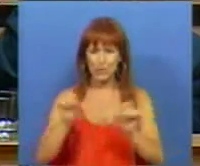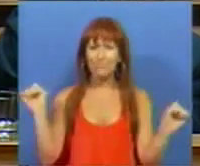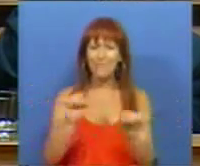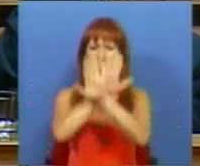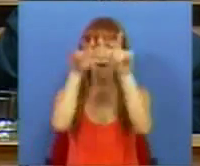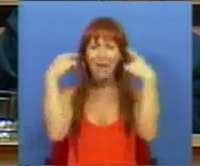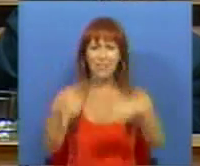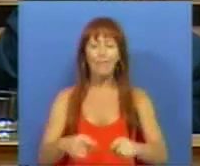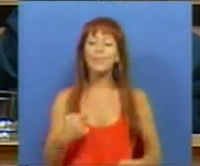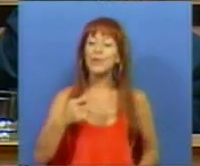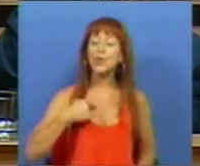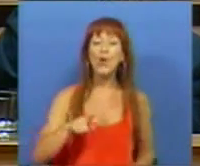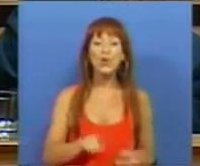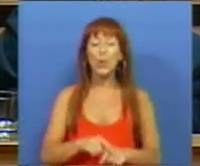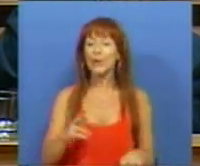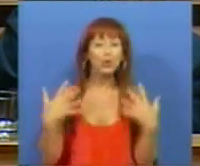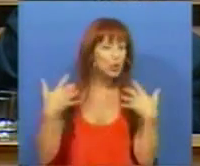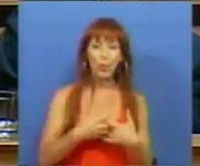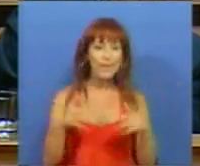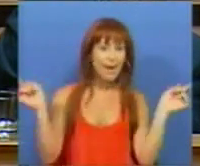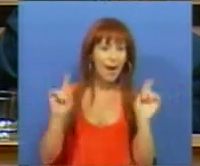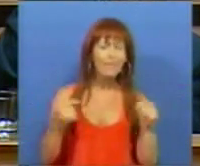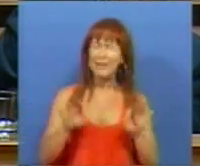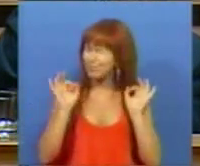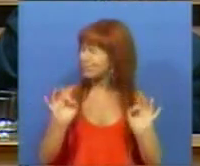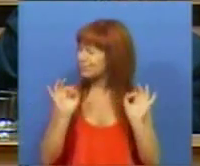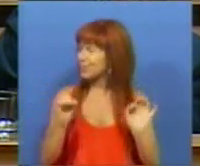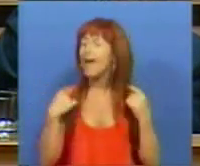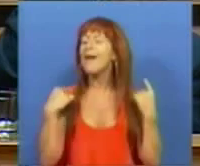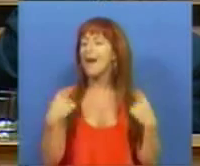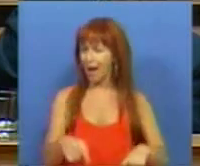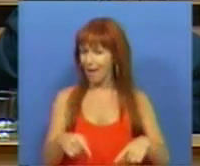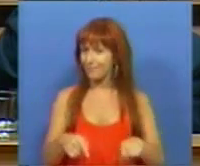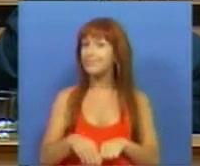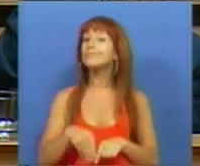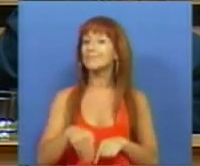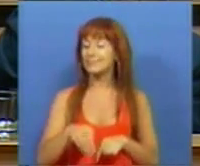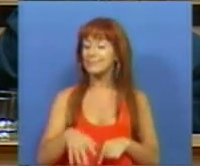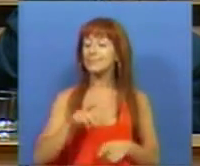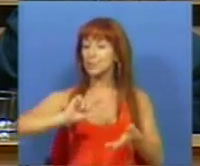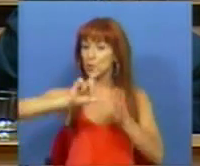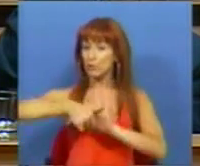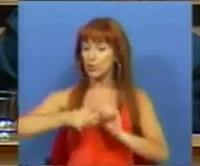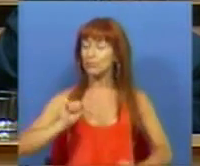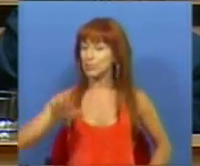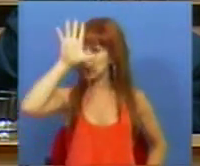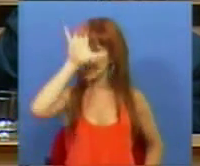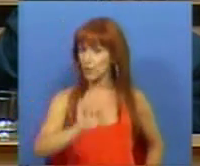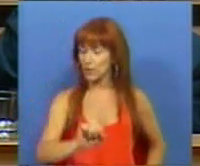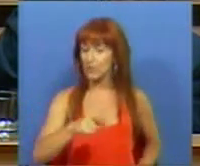esclarecedor. Ficámos não com a dúvida, mas com a certeza de que o projeto do